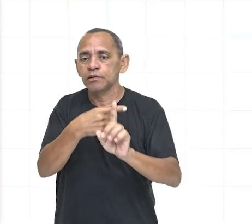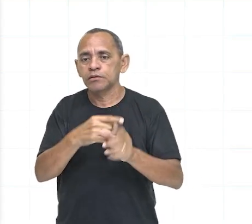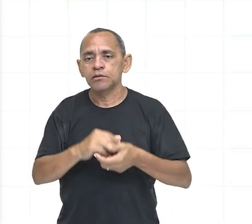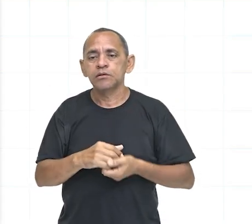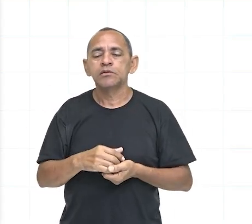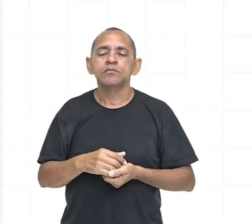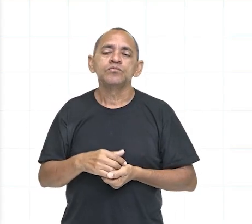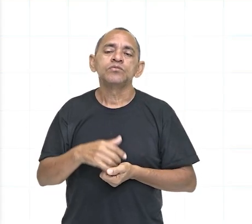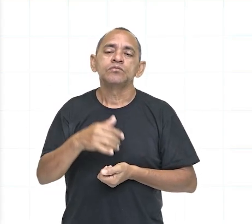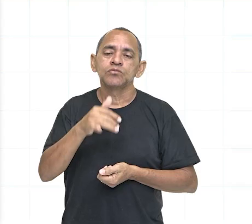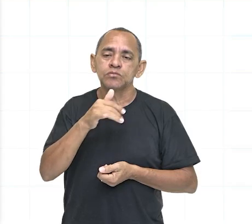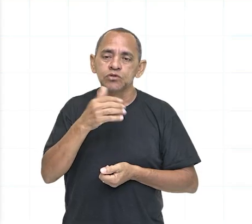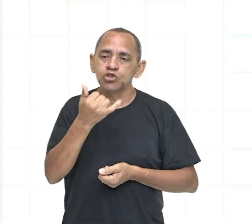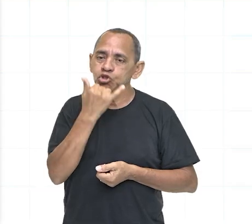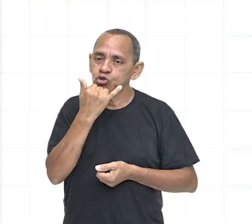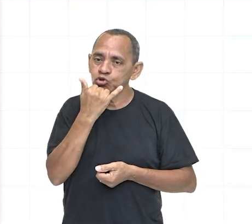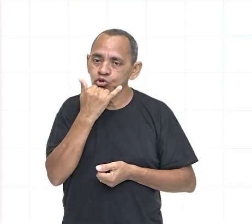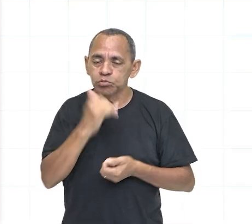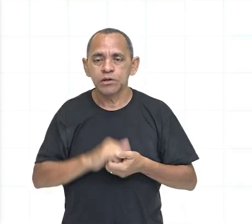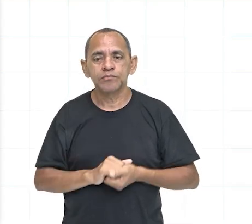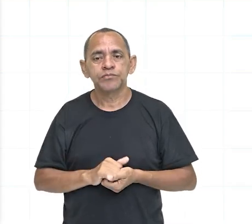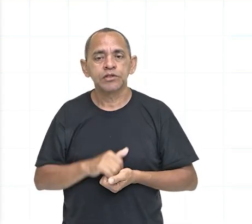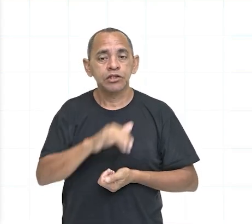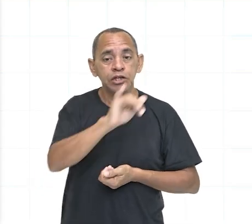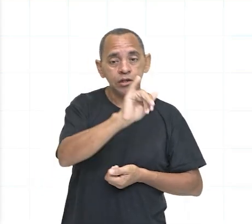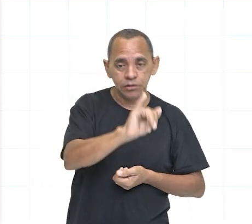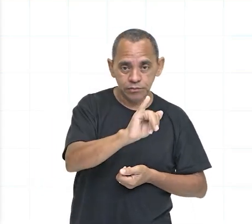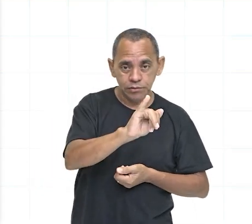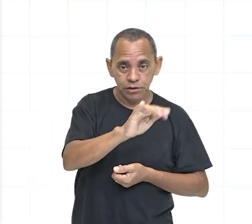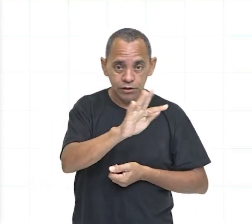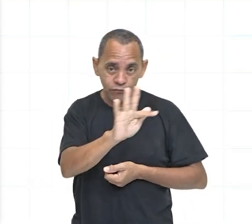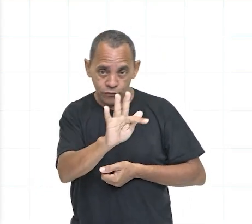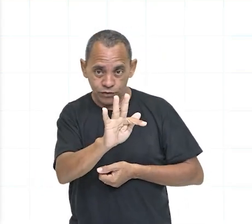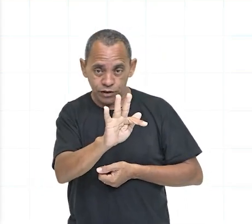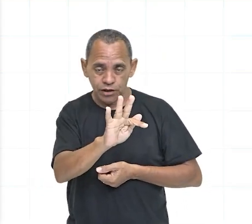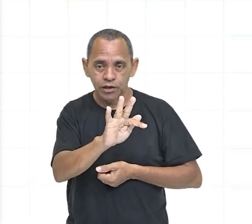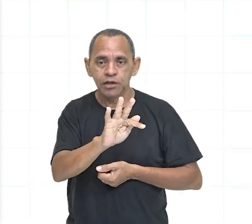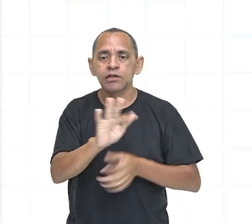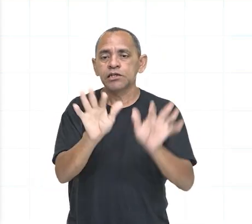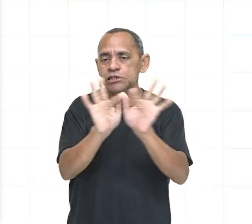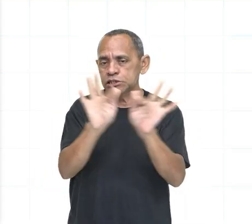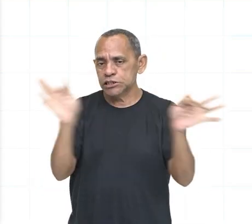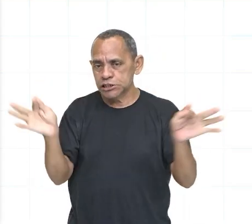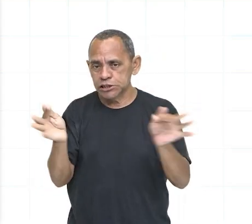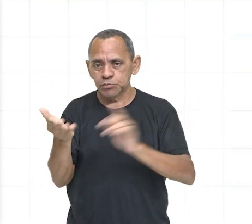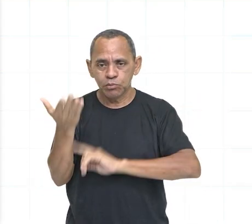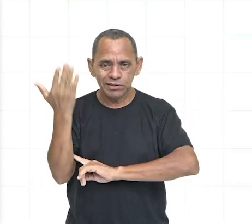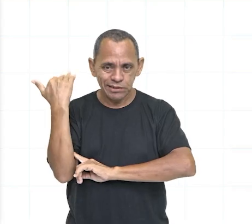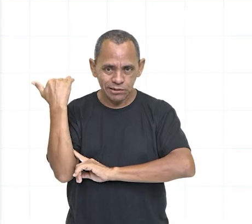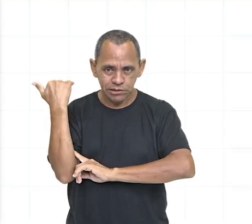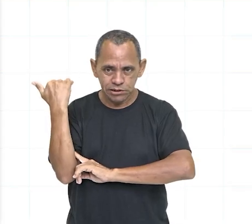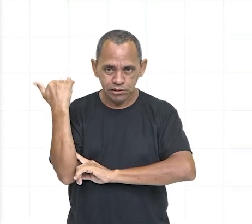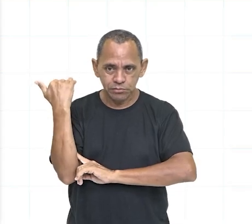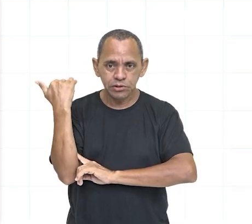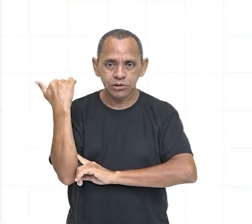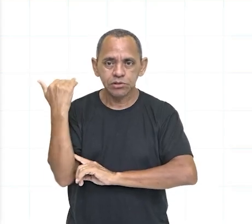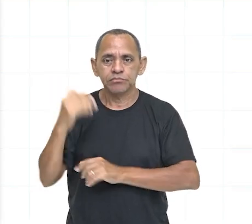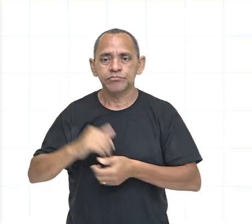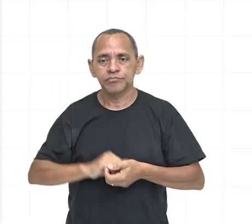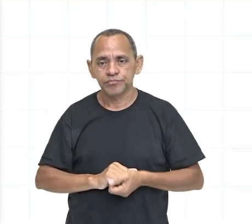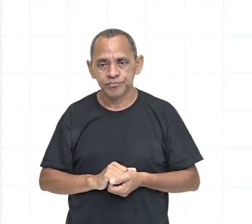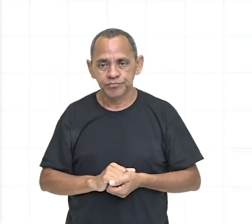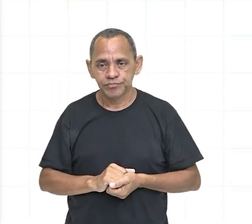aliás, simple past, sorry, simple present, eu estou falando, então, de uma oração, né,